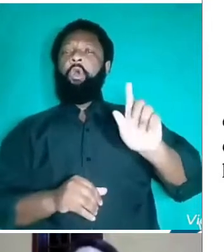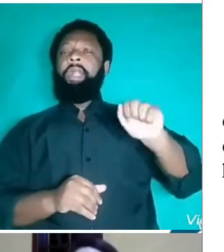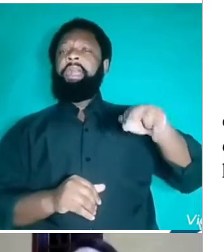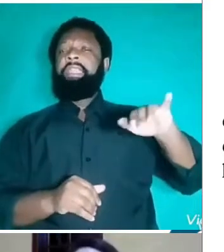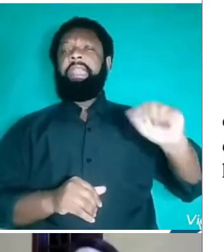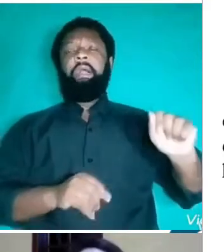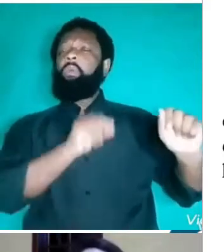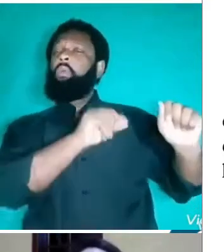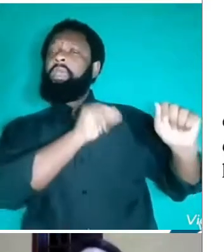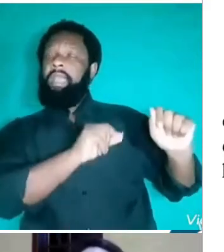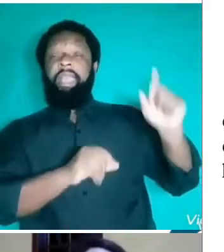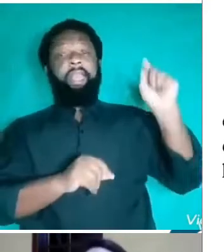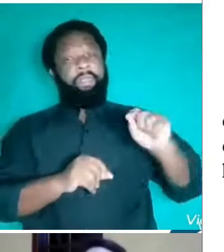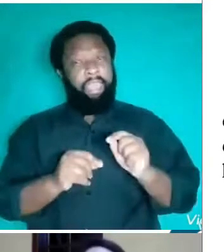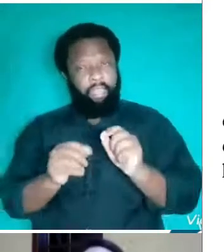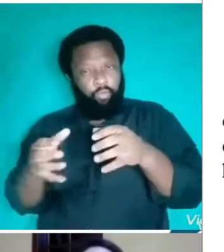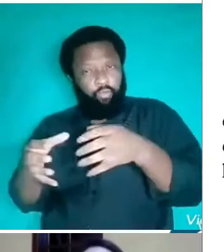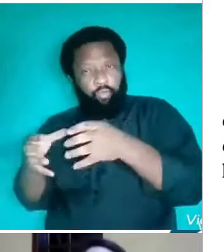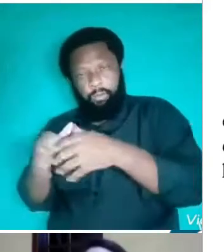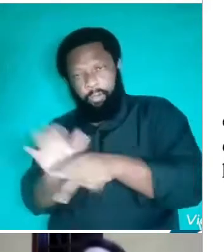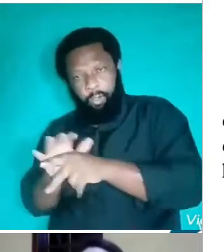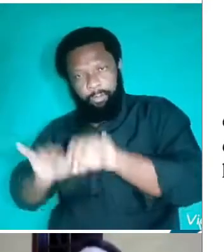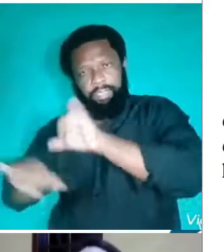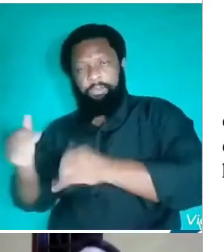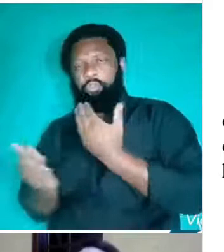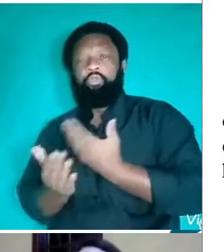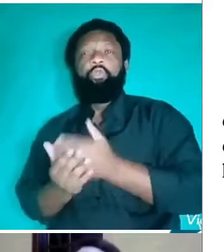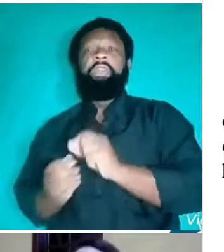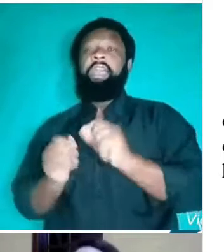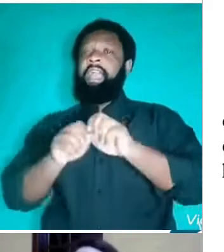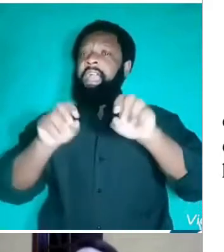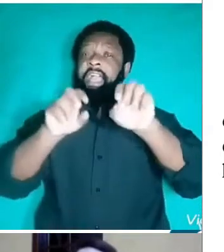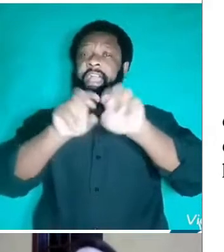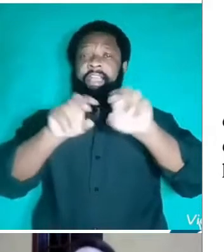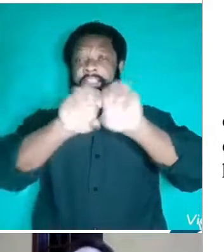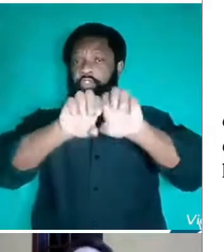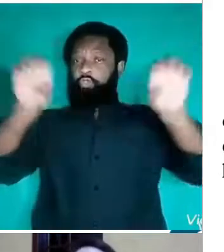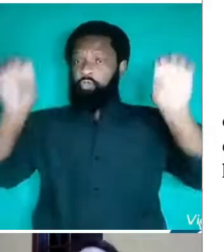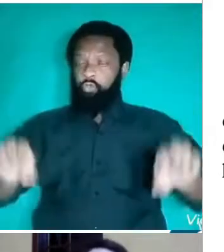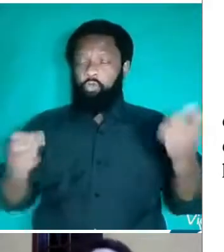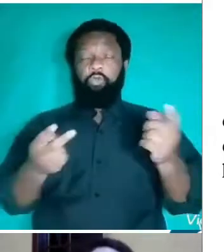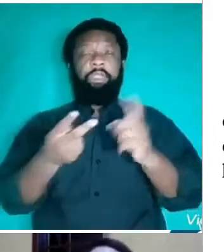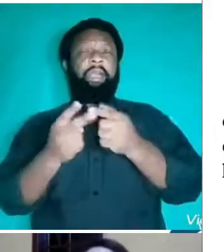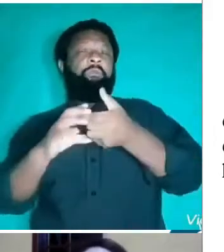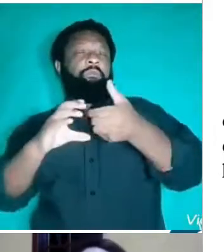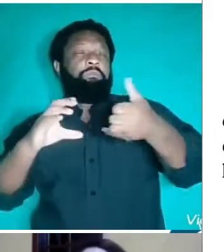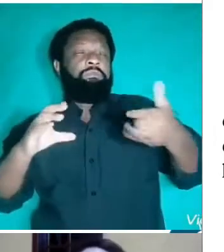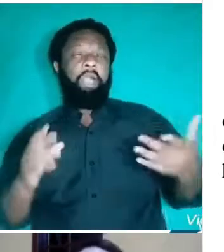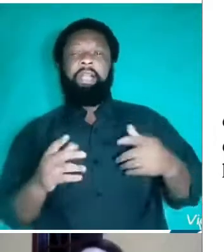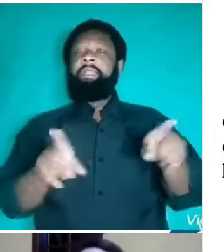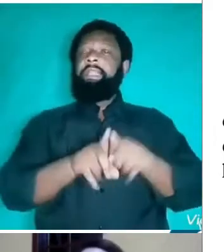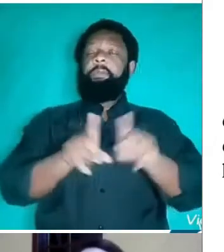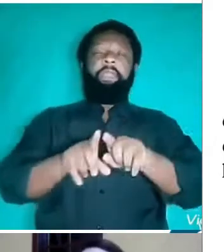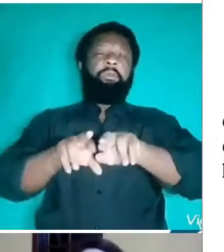A química orgânica é esse ramo, da química que vai estudar a estrutura, as propriedades, a composição, reações